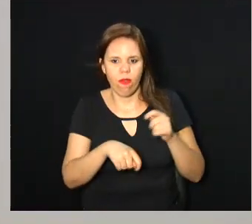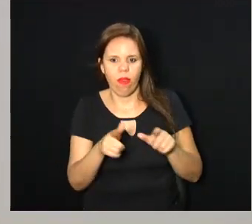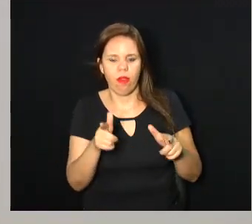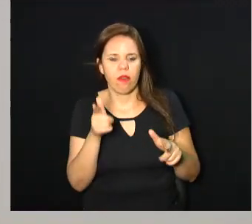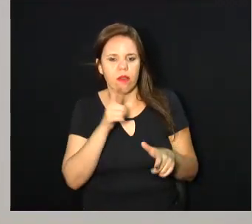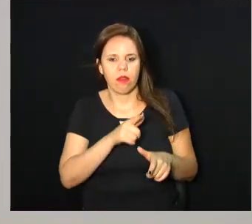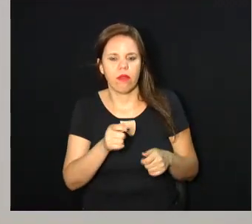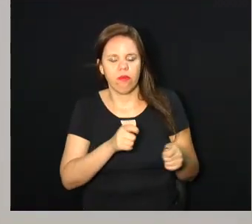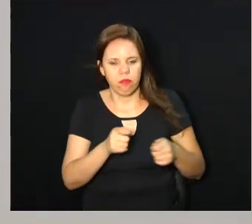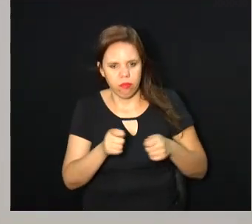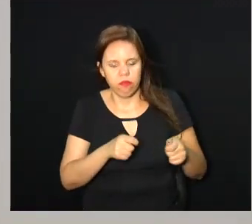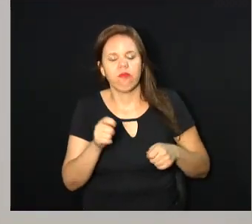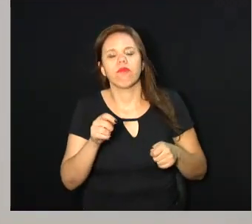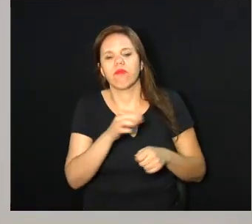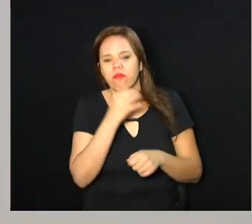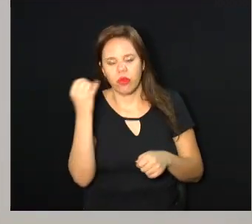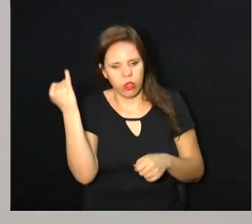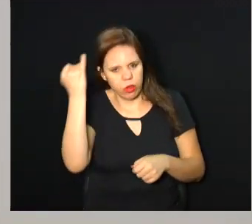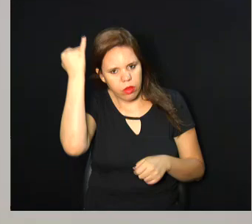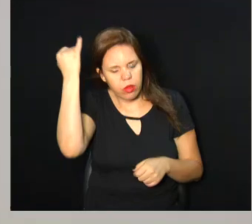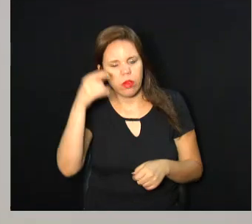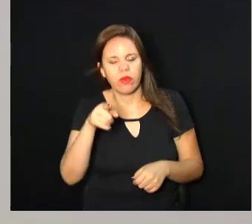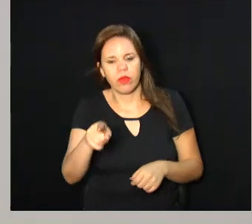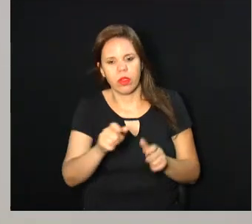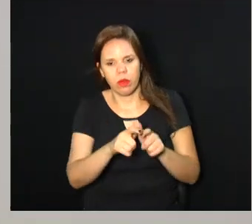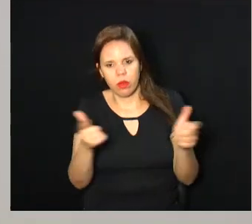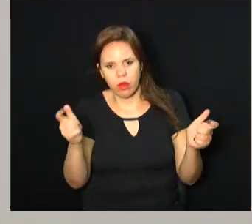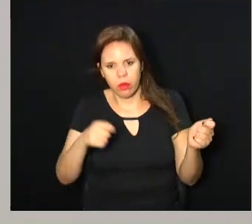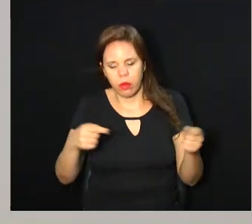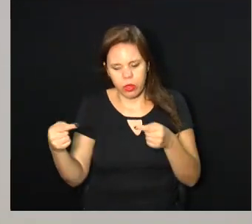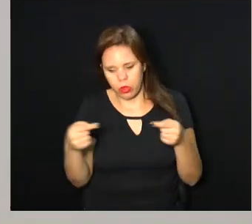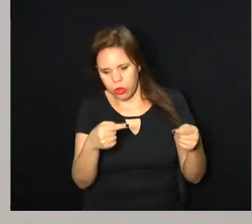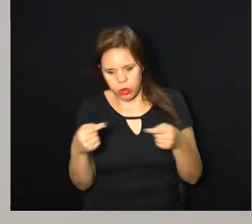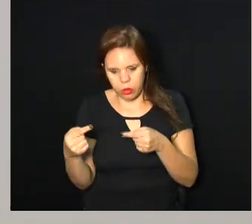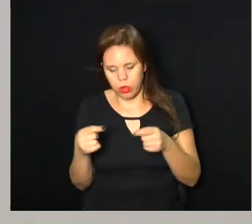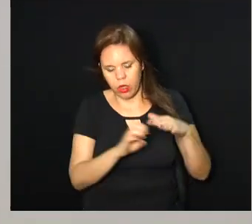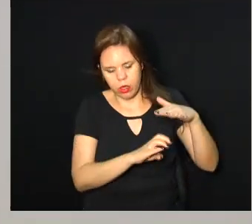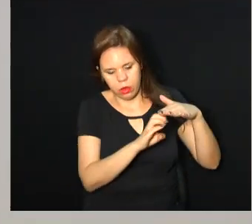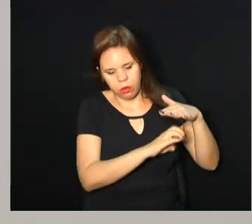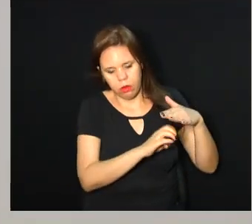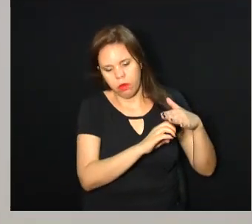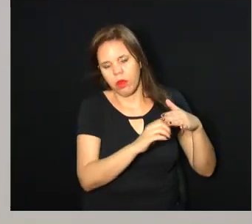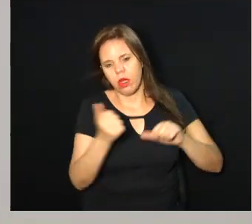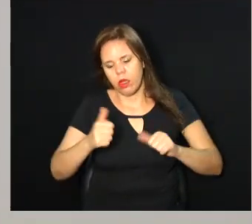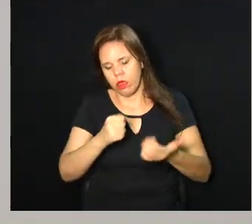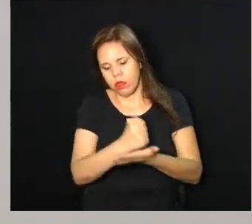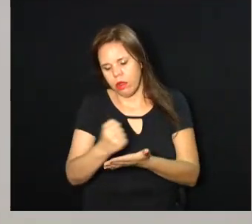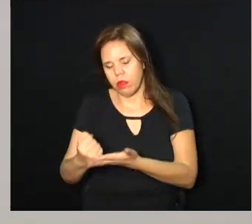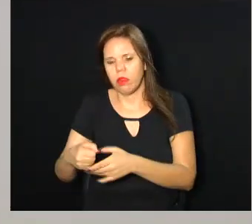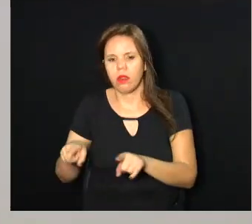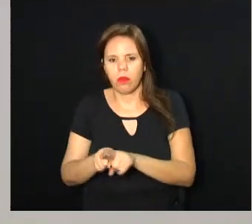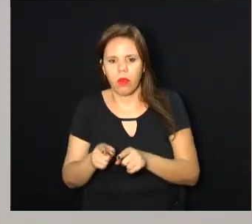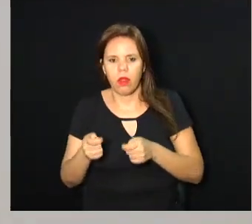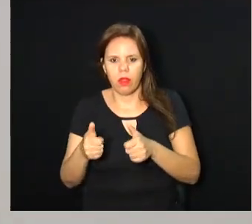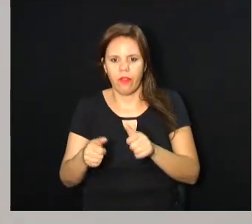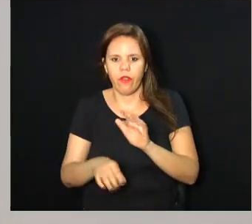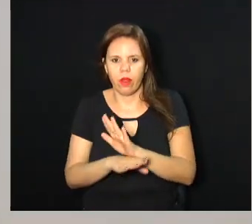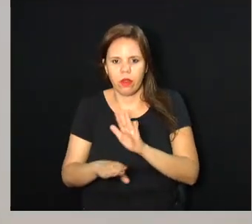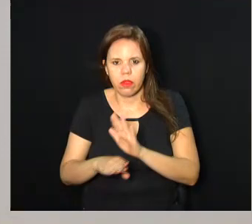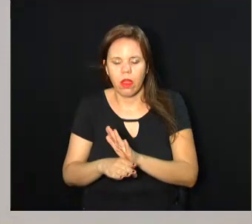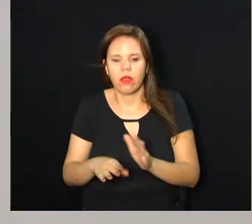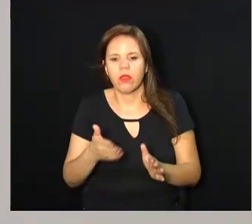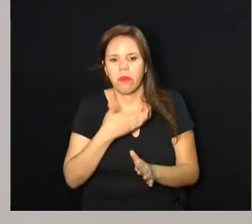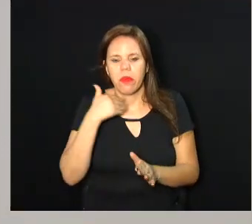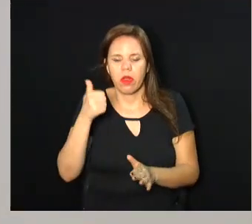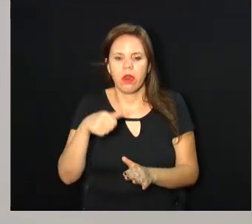foi muito significativa, porque você amplia a disputa entre os licitantes, né? E fora isso, o nosso pregoeiro ainda dá aquela forçadinha no final para tentar